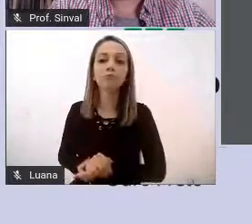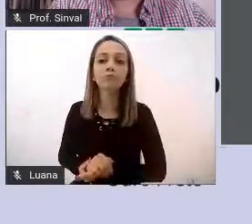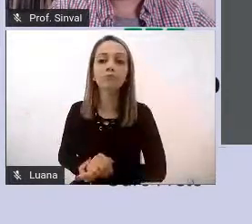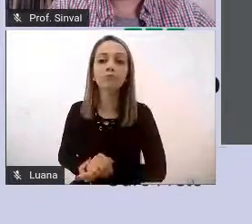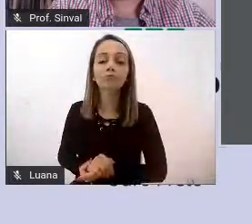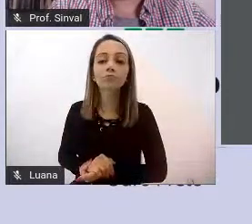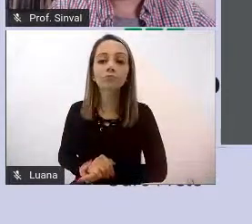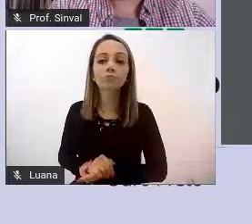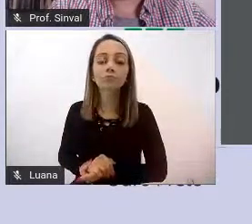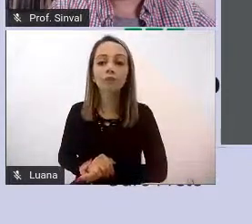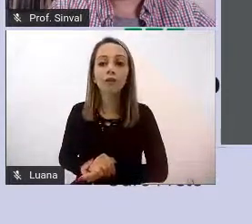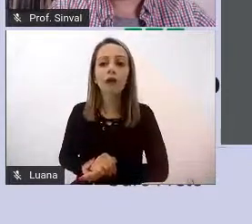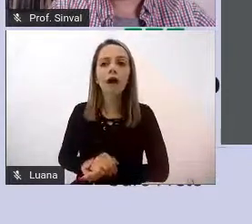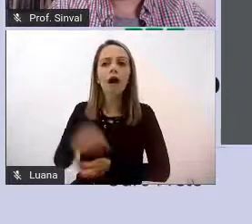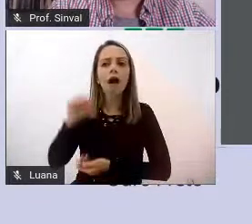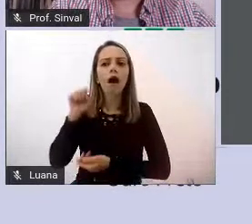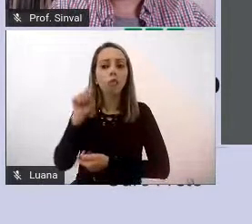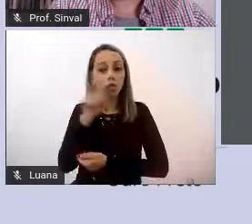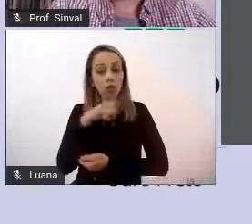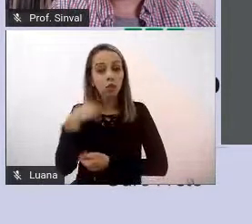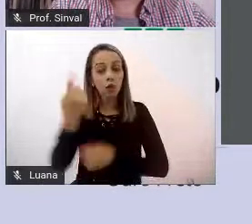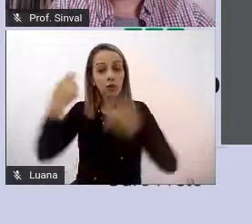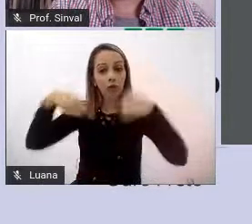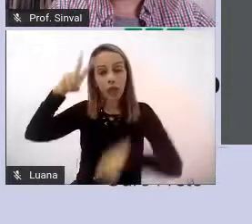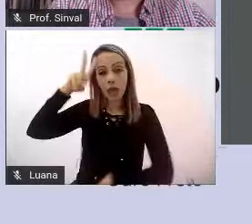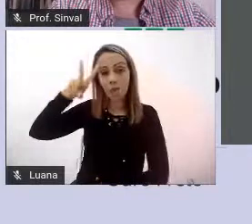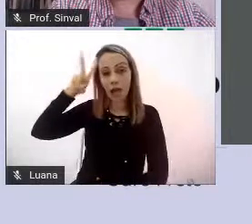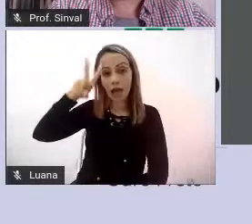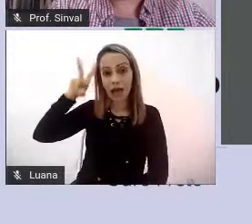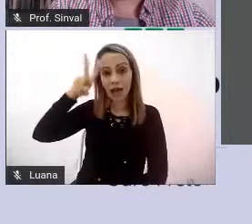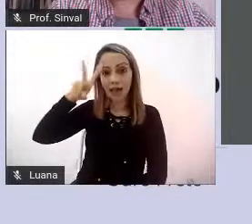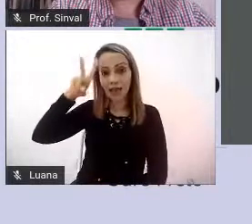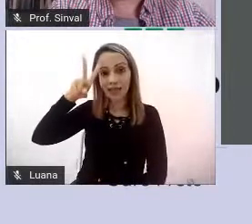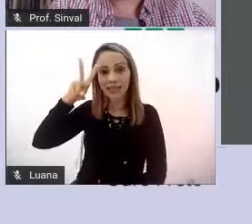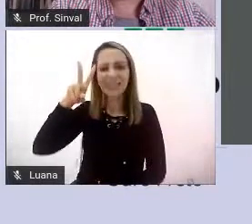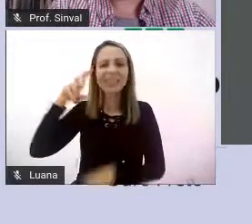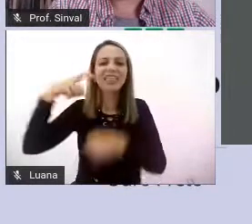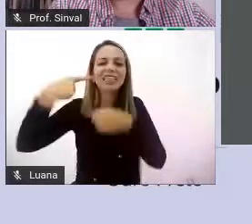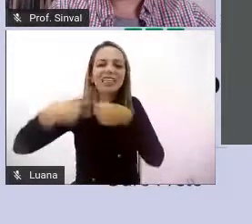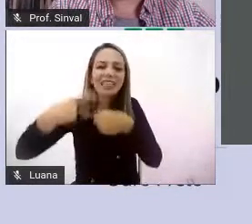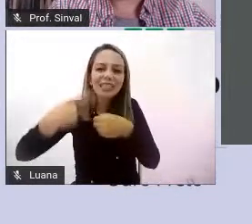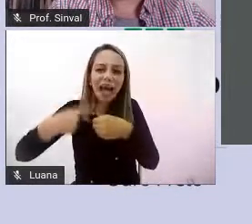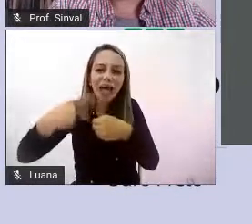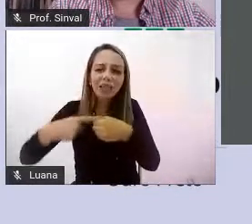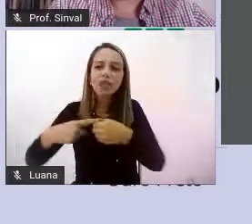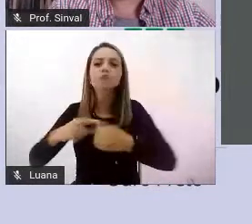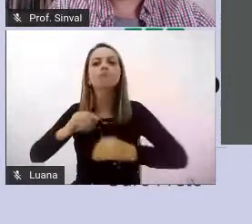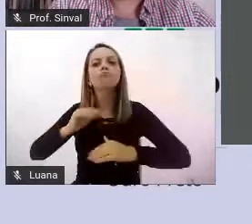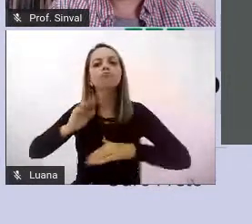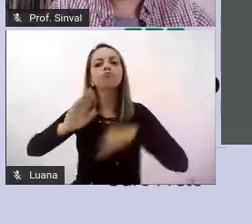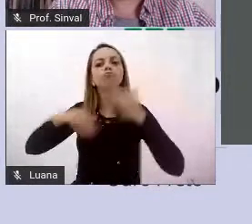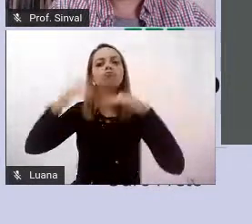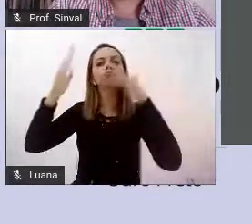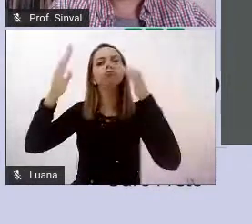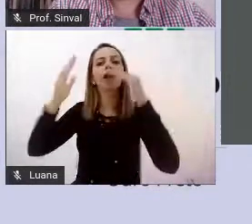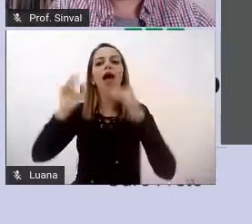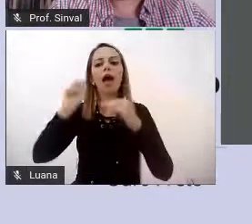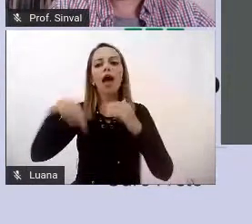E aí a gente tem que lembrar que essas cidades que vão se desenvolvendo no Brasil holandês, elas são cidades